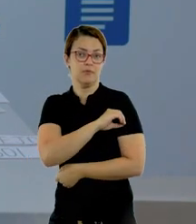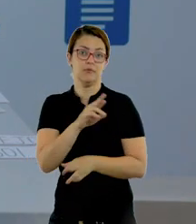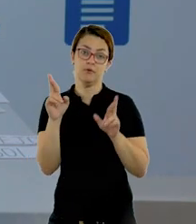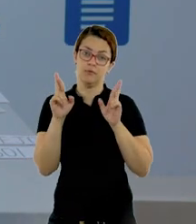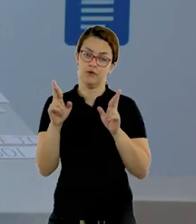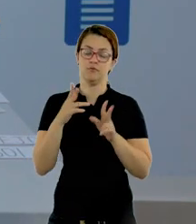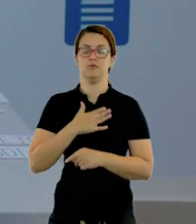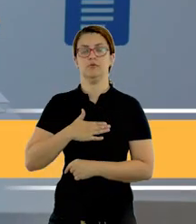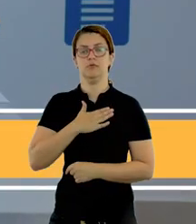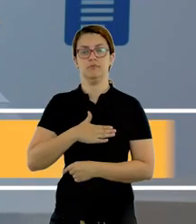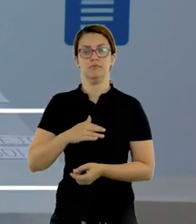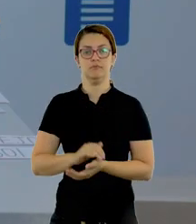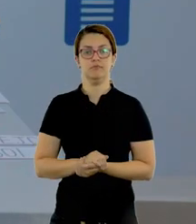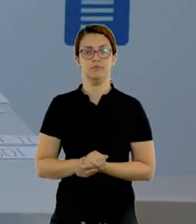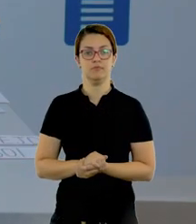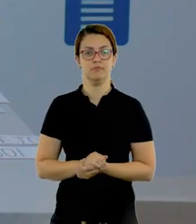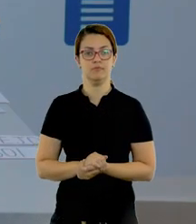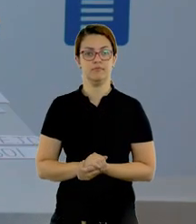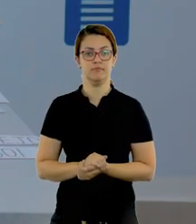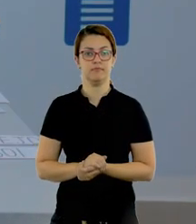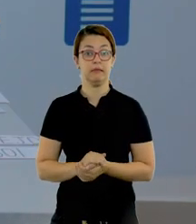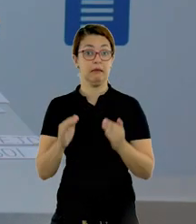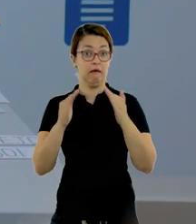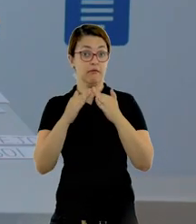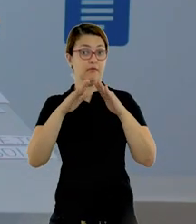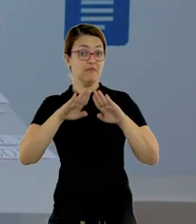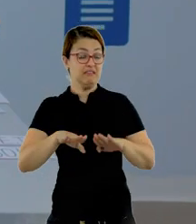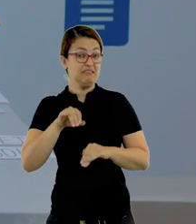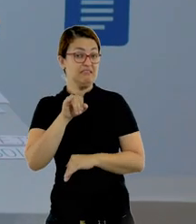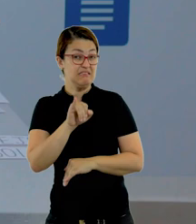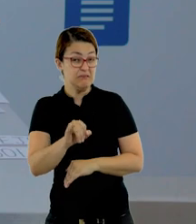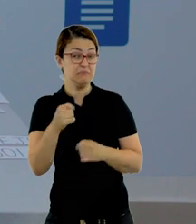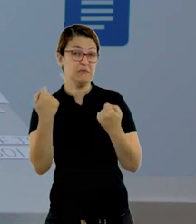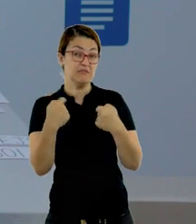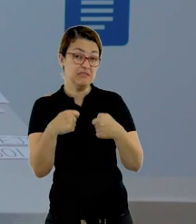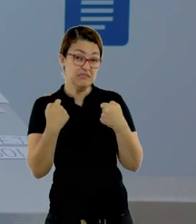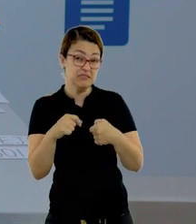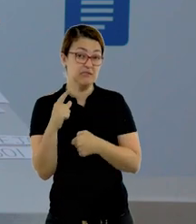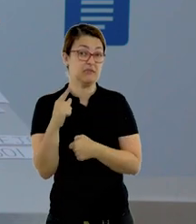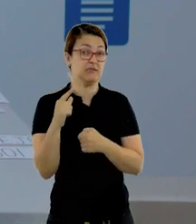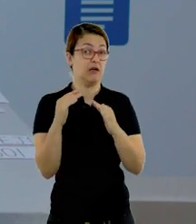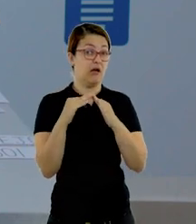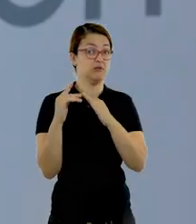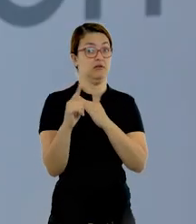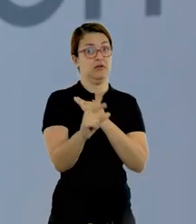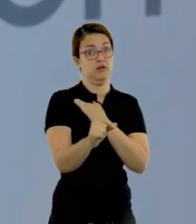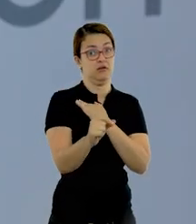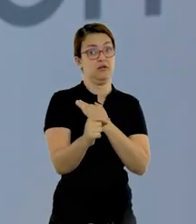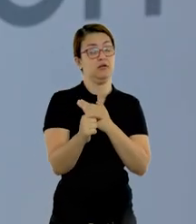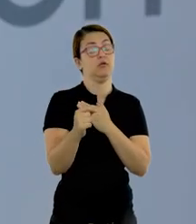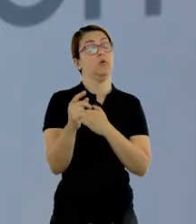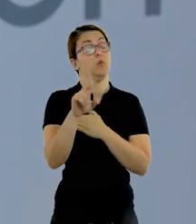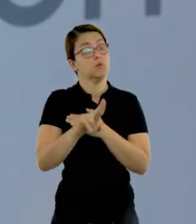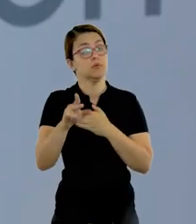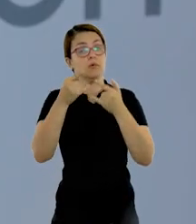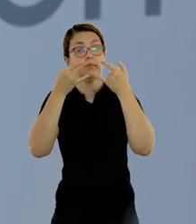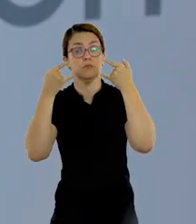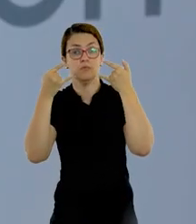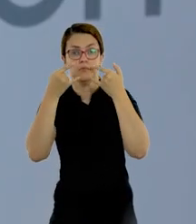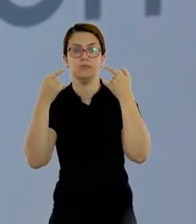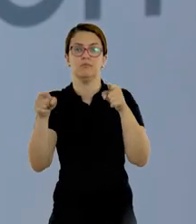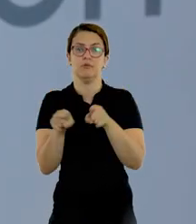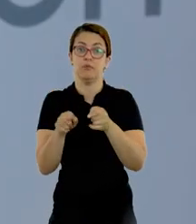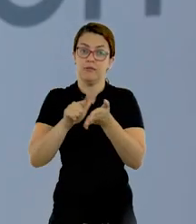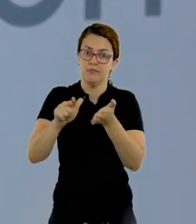pessoal, essa foi a atividade para o pré. Eu espero que vocês tenham gostado. Fiquem em casa, mas caso seja necessário